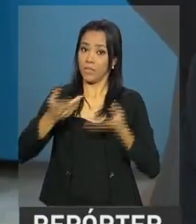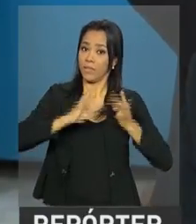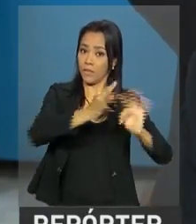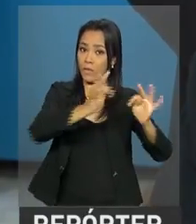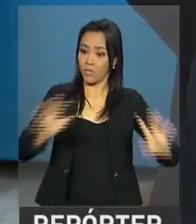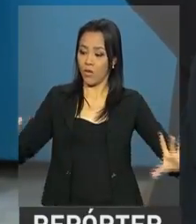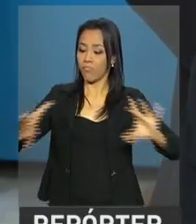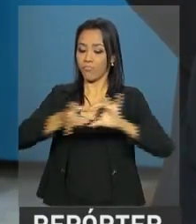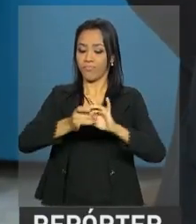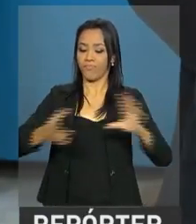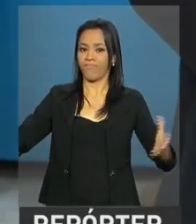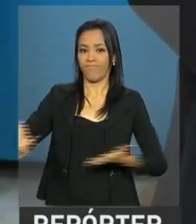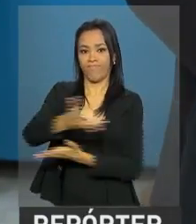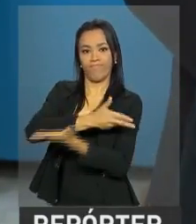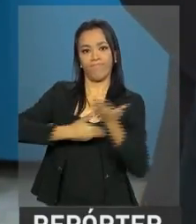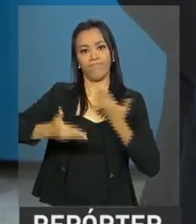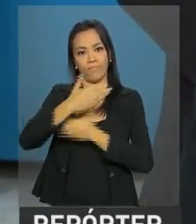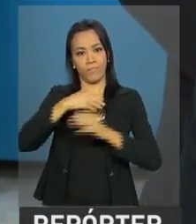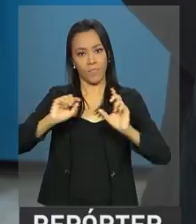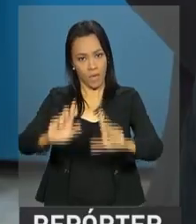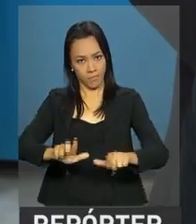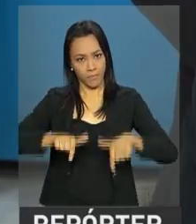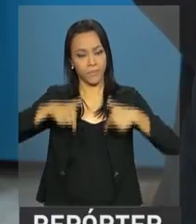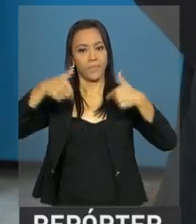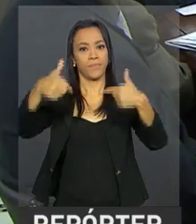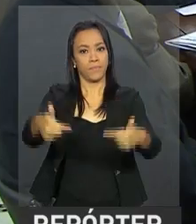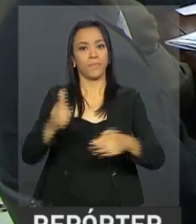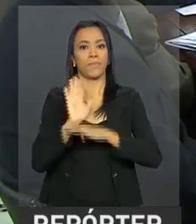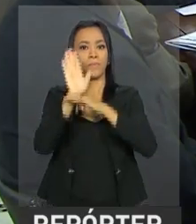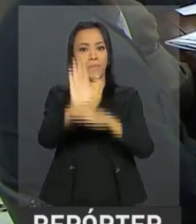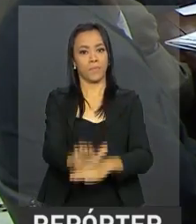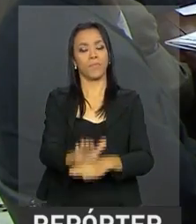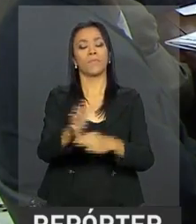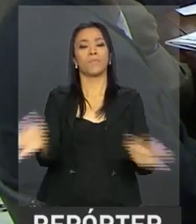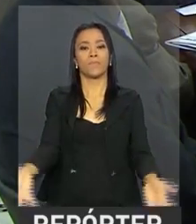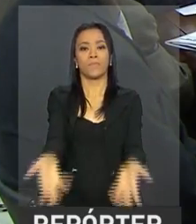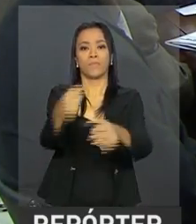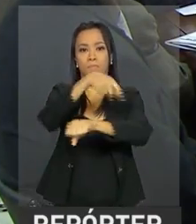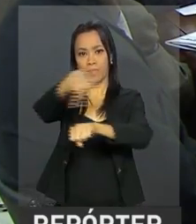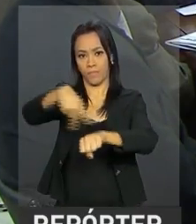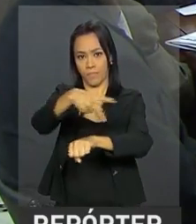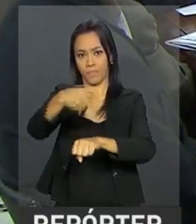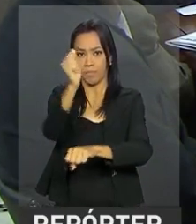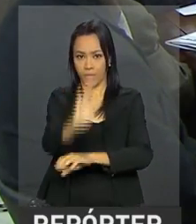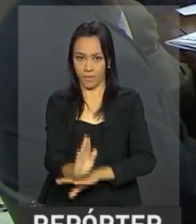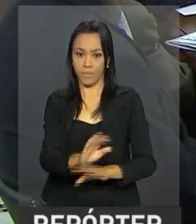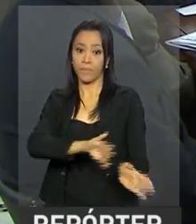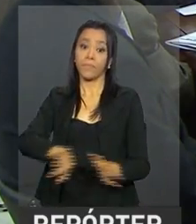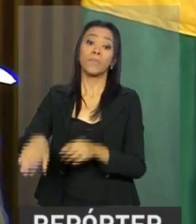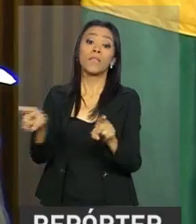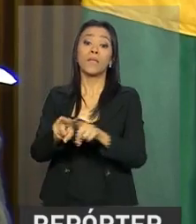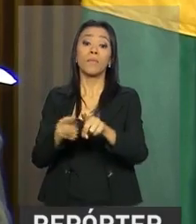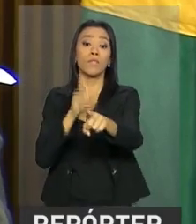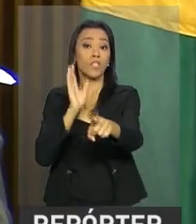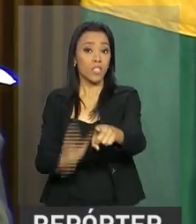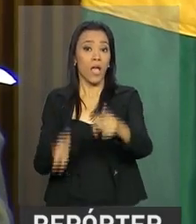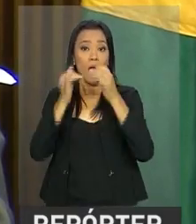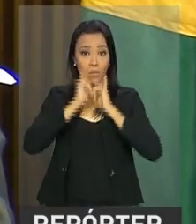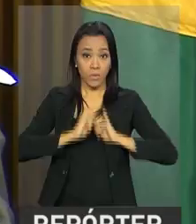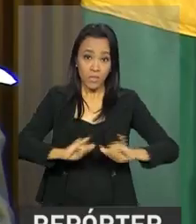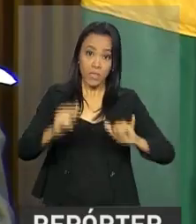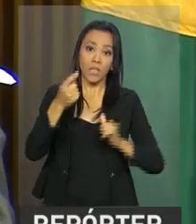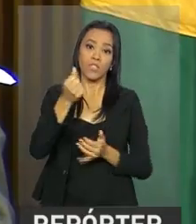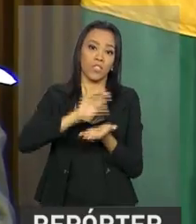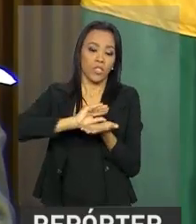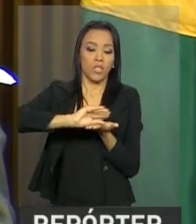sendo o principal pilar para o desenvolvimento sustentado do Brasil. E foi anunciado também durante o encontro a liberação de recursos para